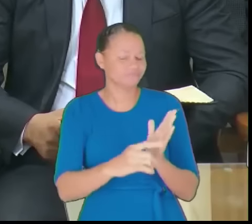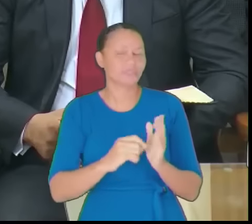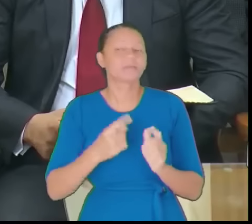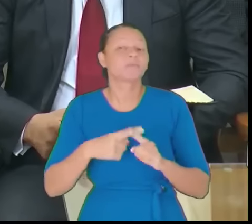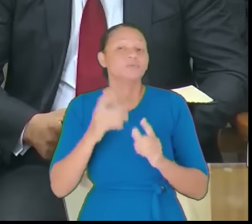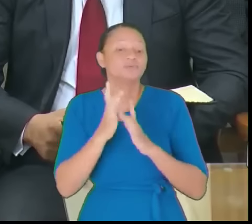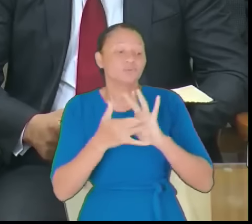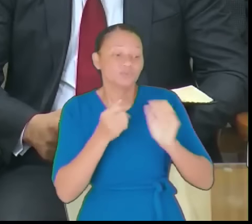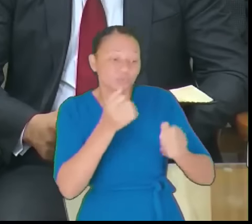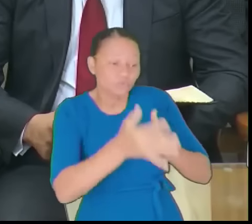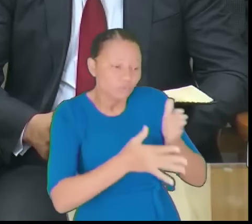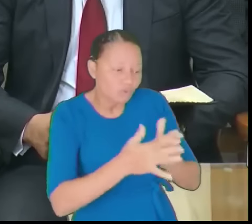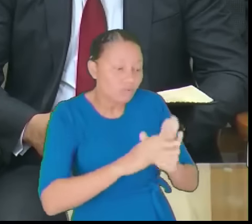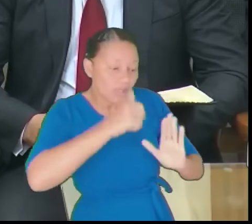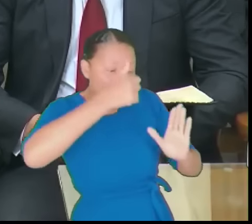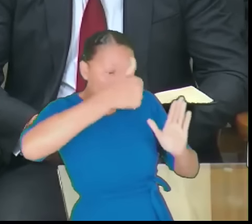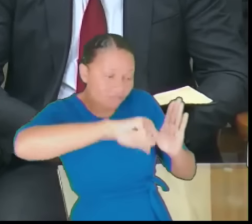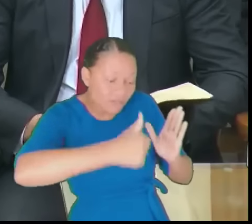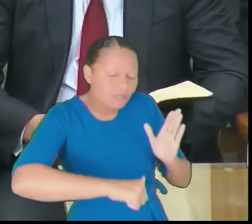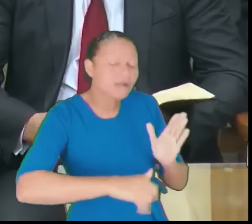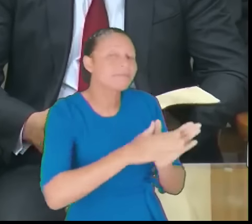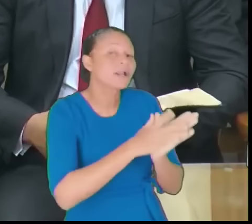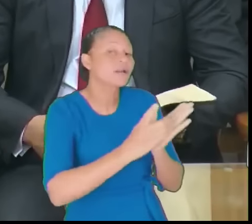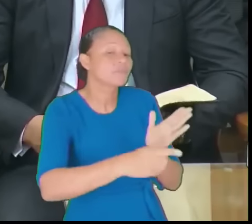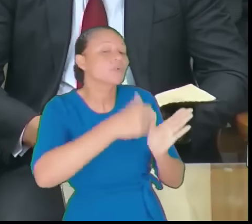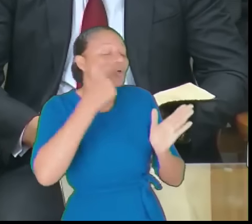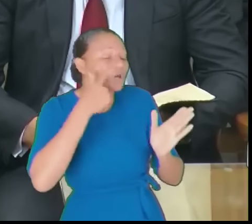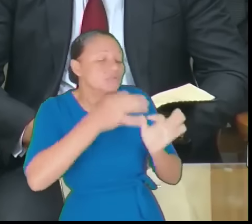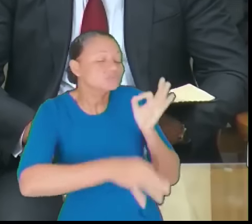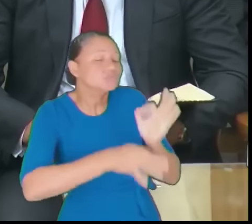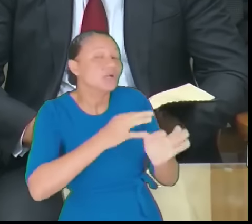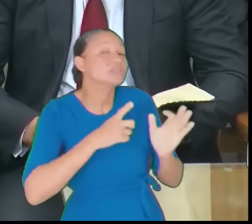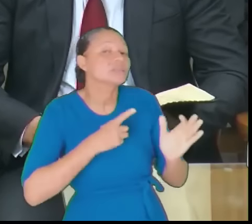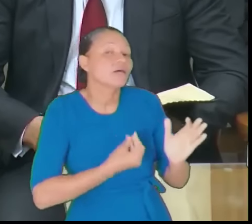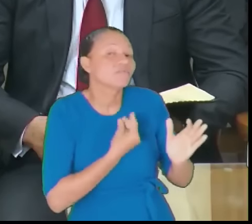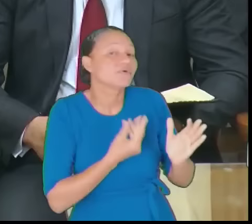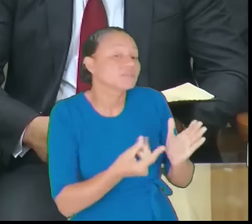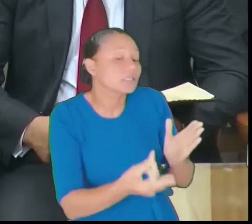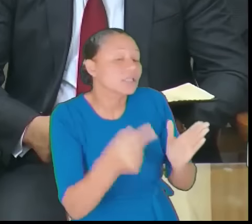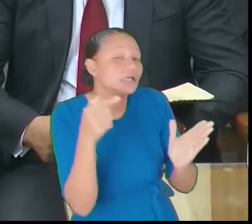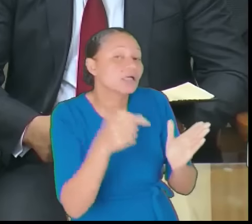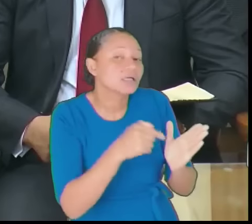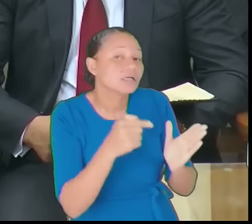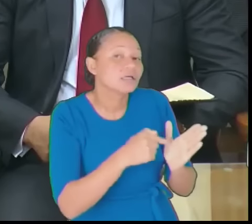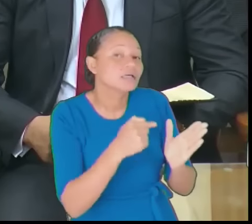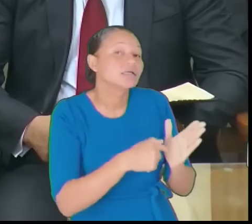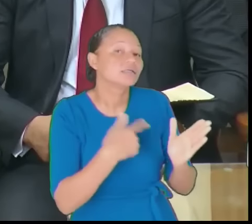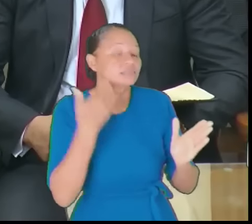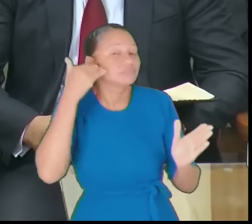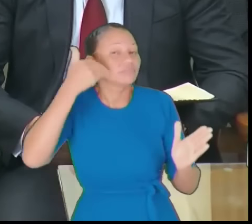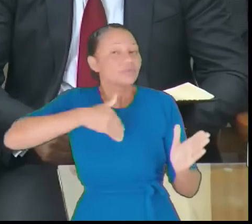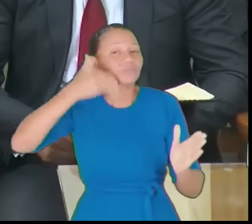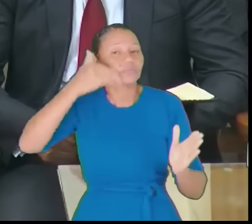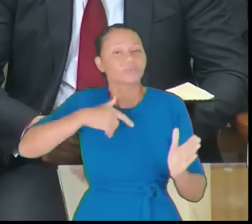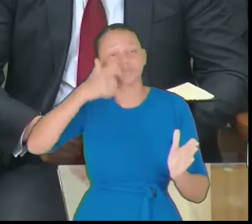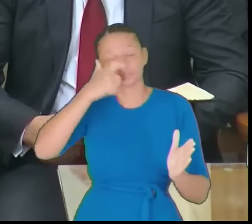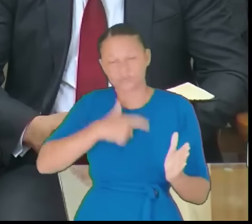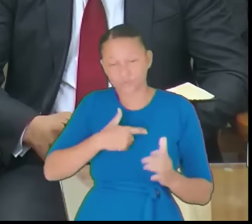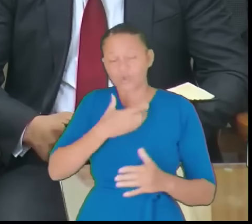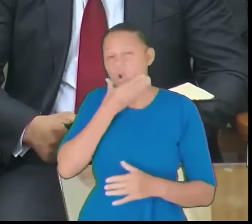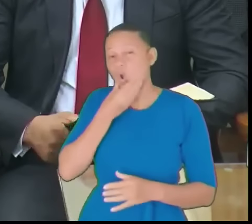quê? Porque vós julgais ter nelas o quê? A vida eterna, e são elas que de mim testificam. São